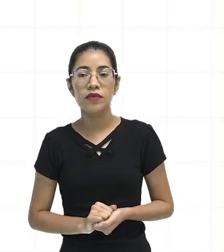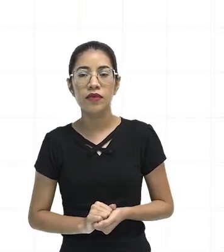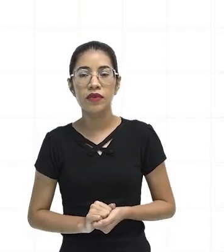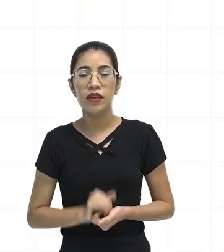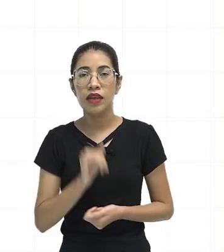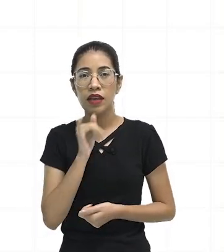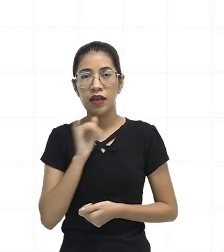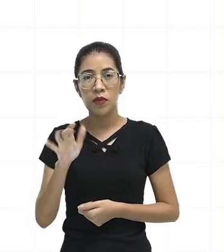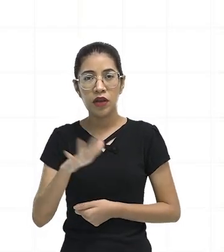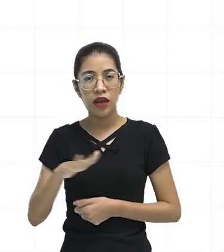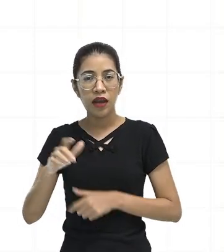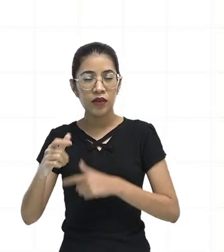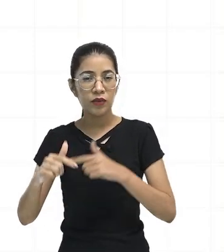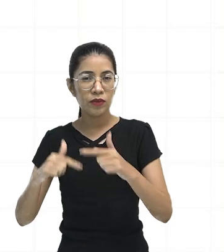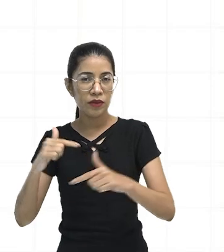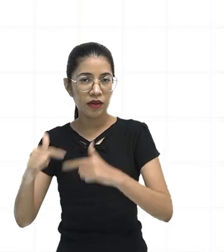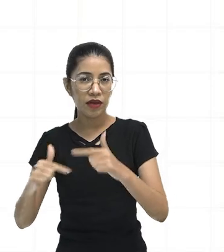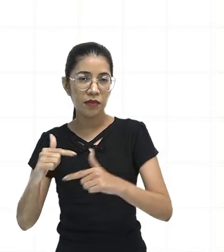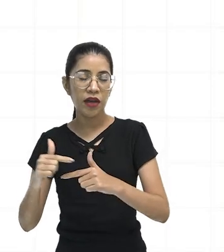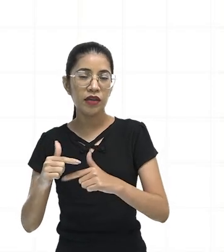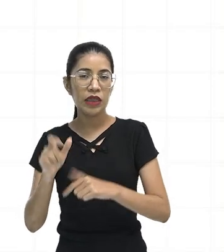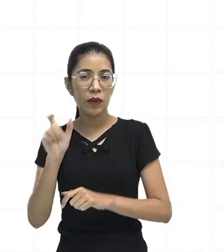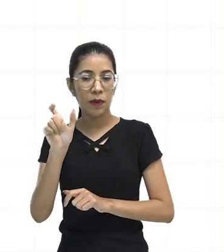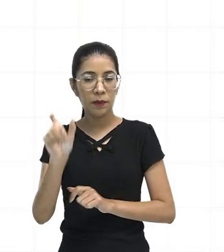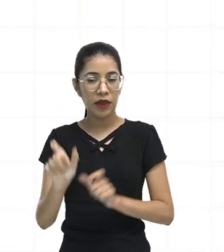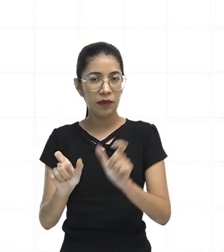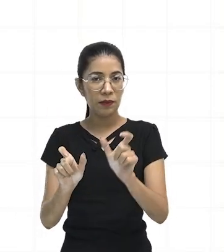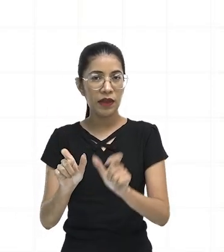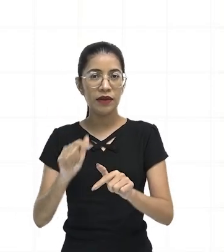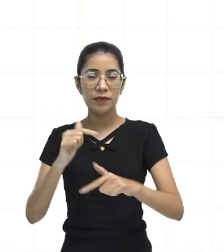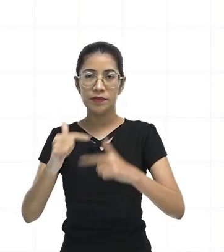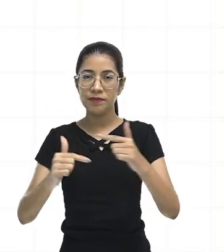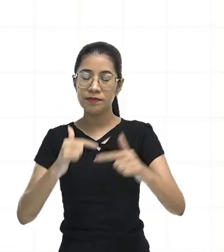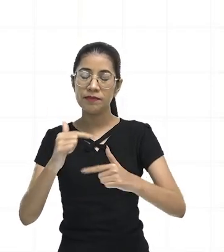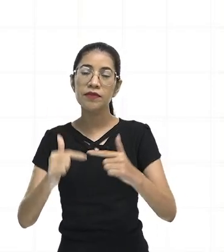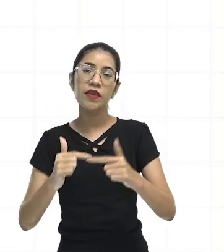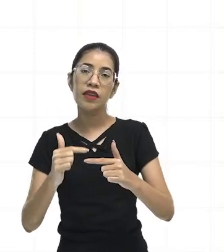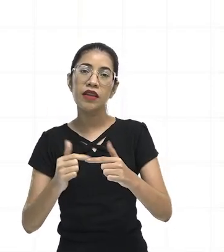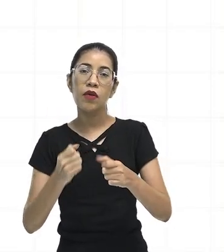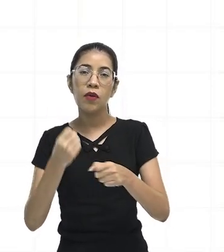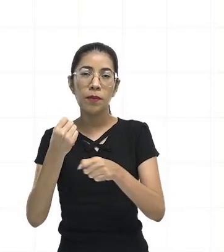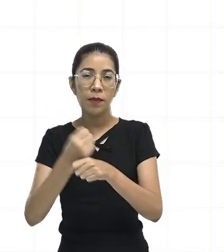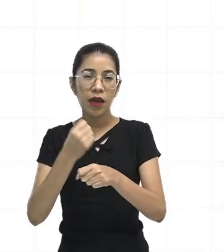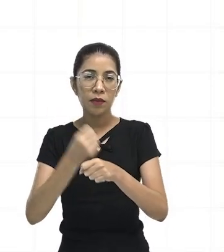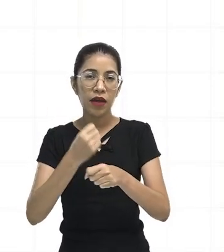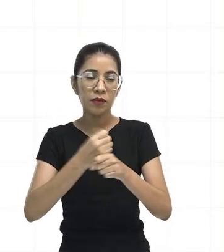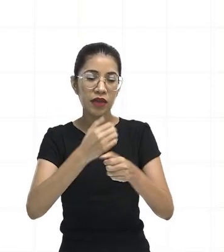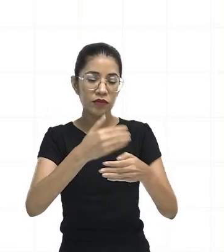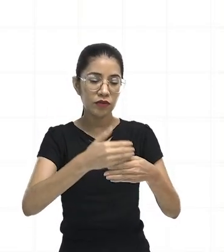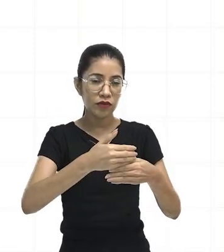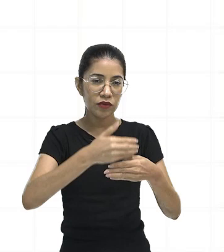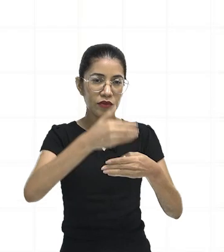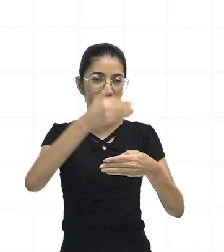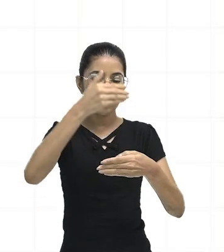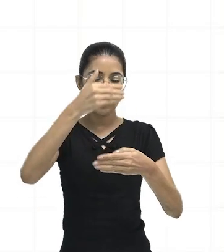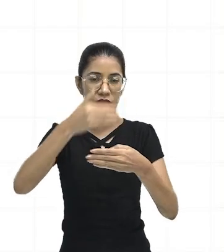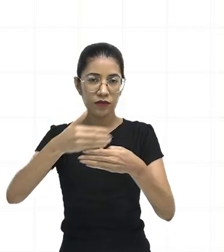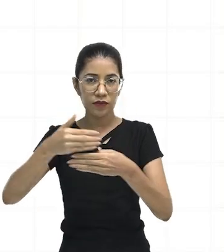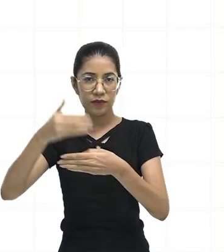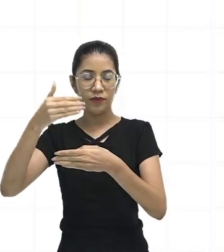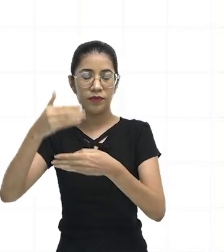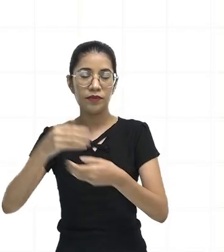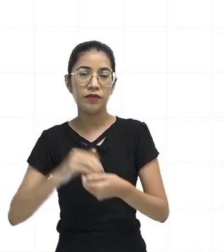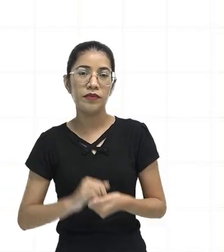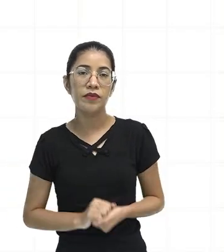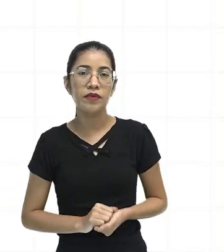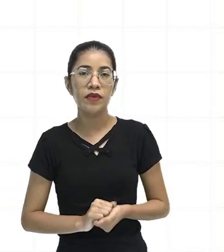trabalho. Nós temos aqui uma figura de duas pessoas trabalhando e construindo um muro. Quando você